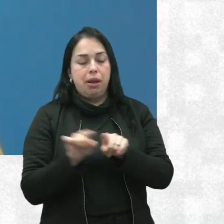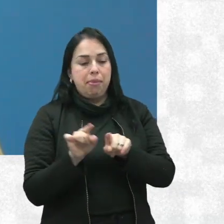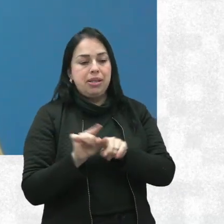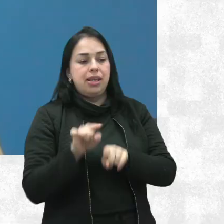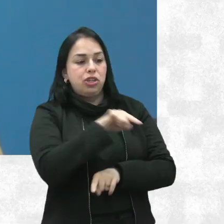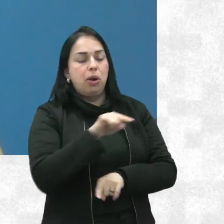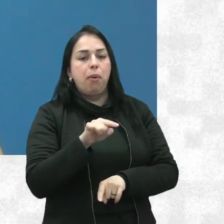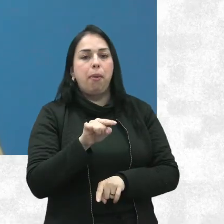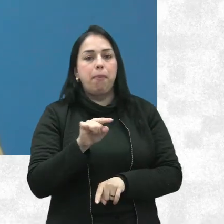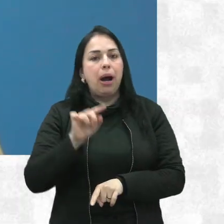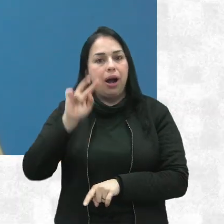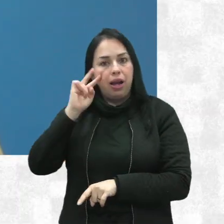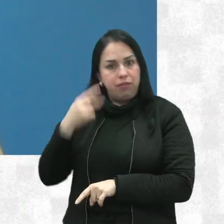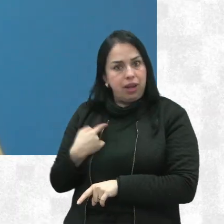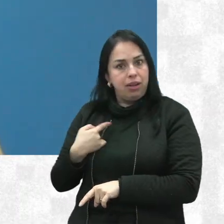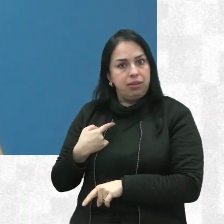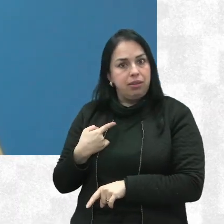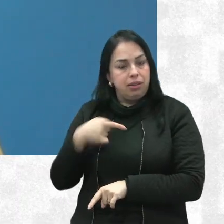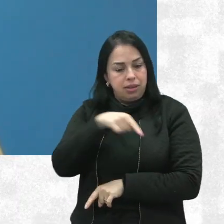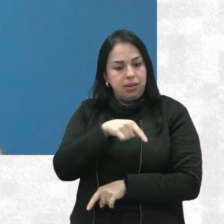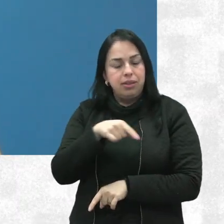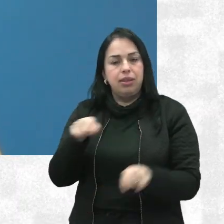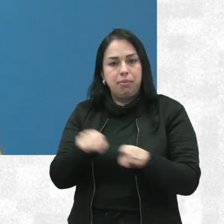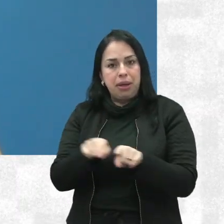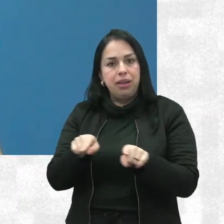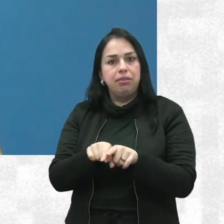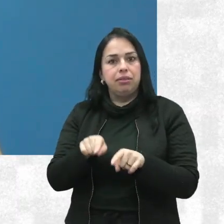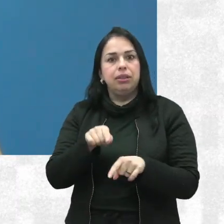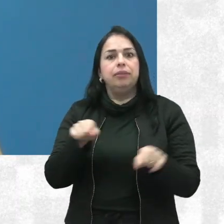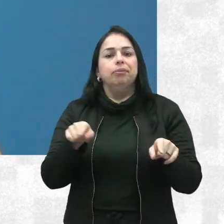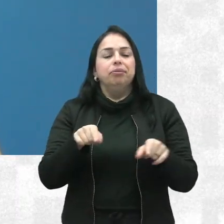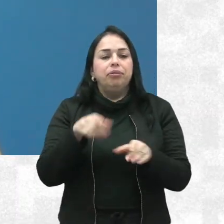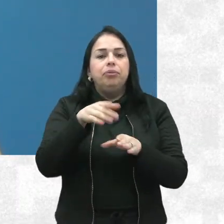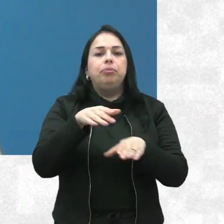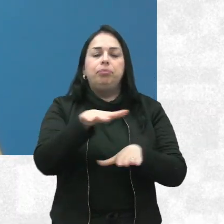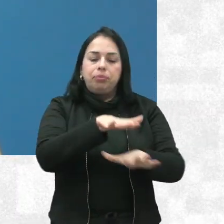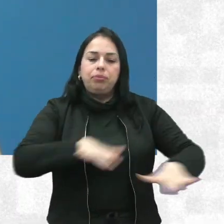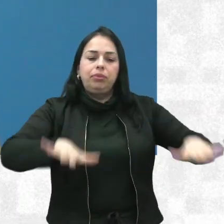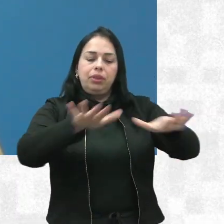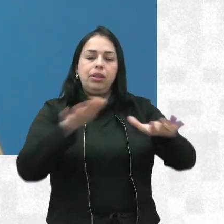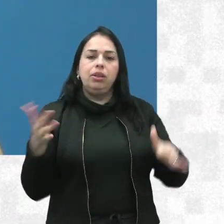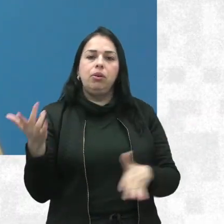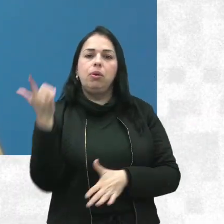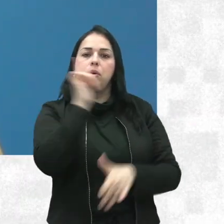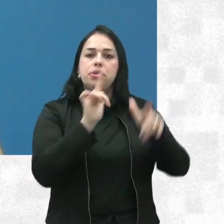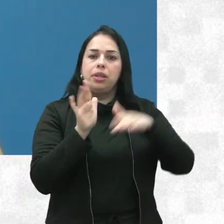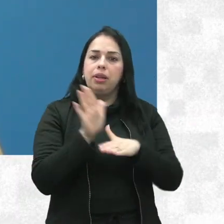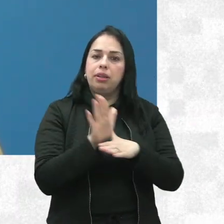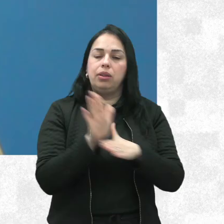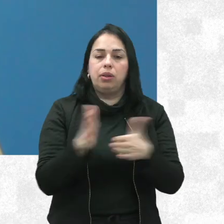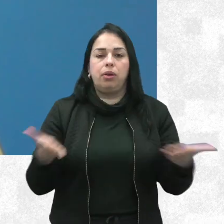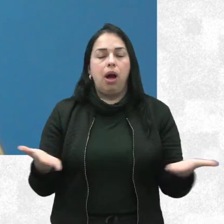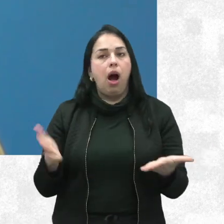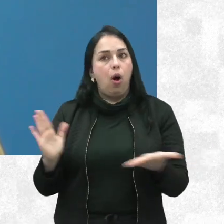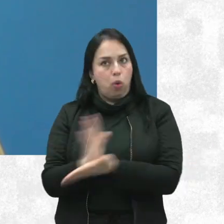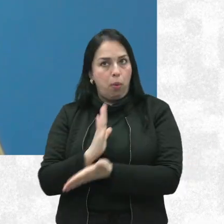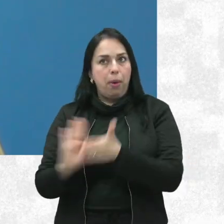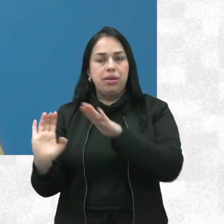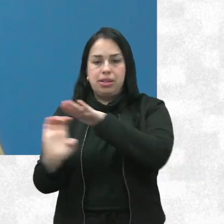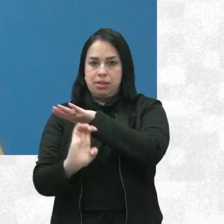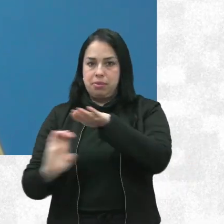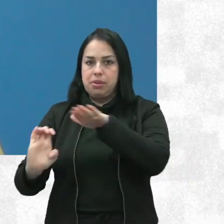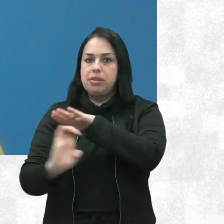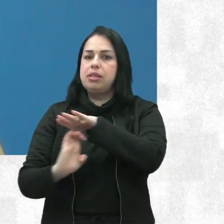ela também seja reconhecida dentro da porteira, não só antes como depois da porteira. A gente tem empresas hoje